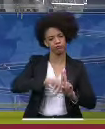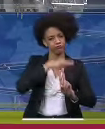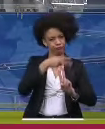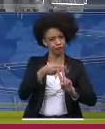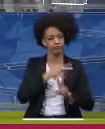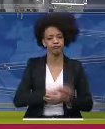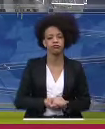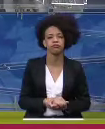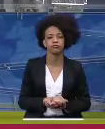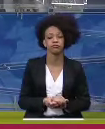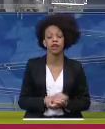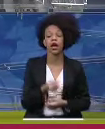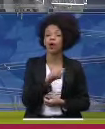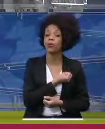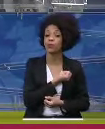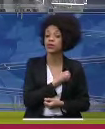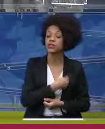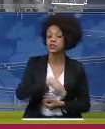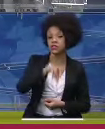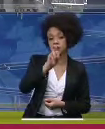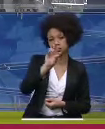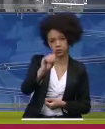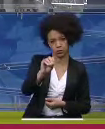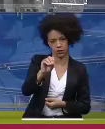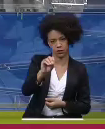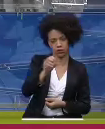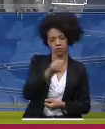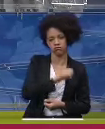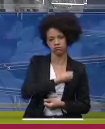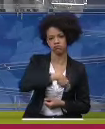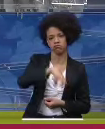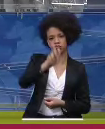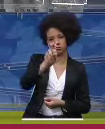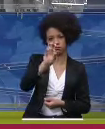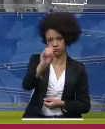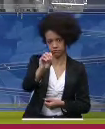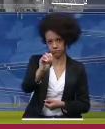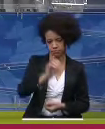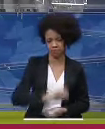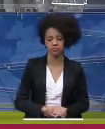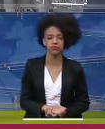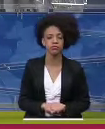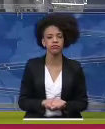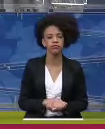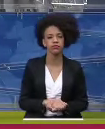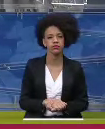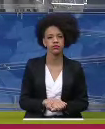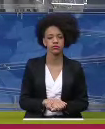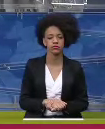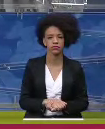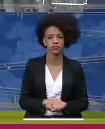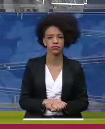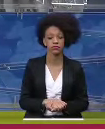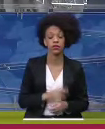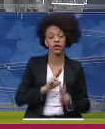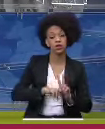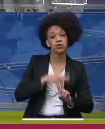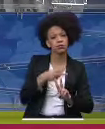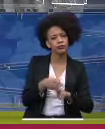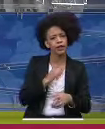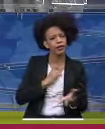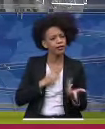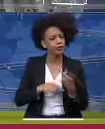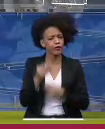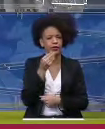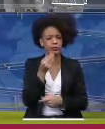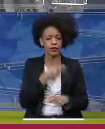cena. Bola branca número 50. Branca 50. Na dupla cena você tem